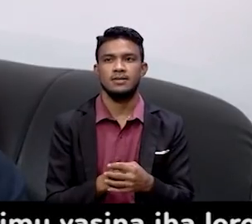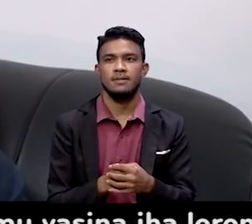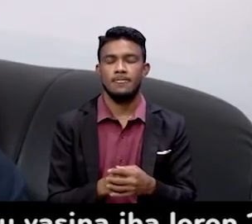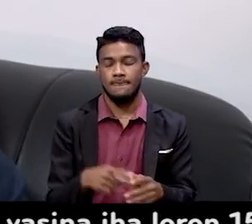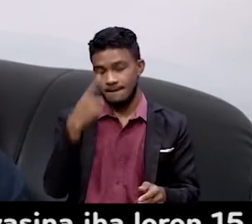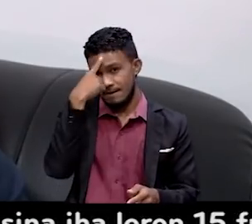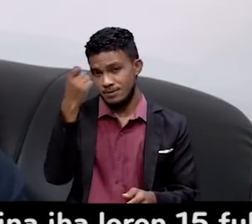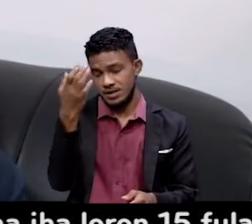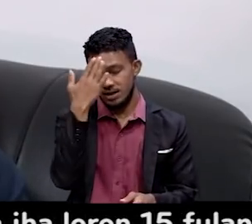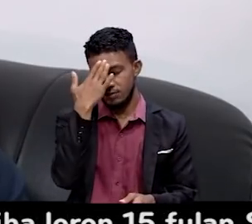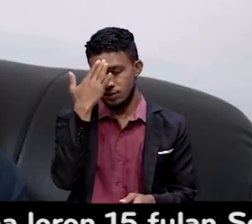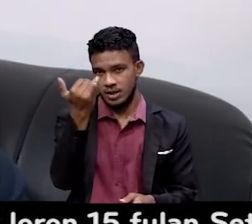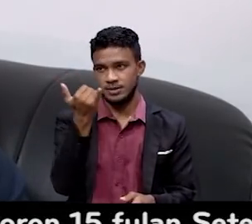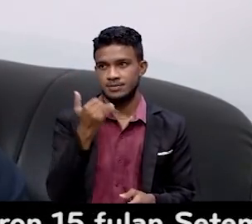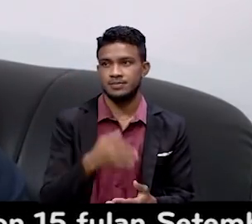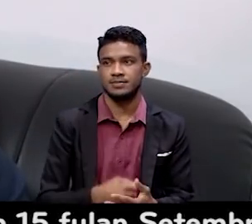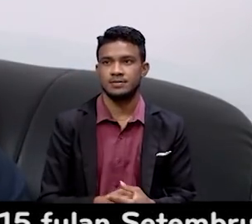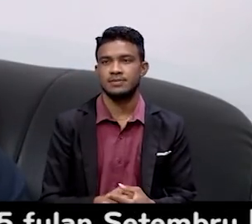tamba saida